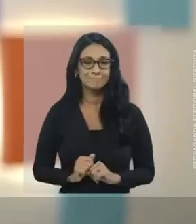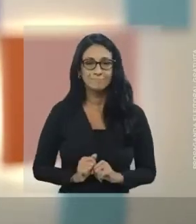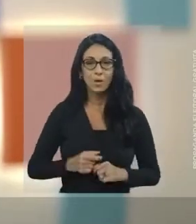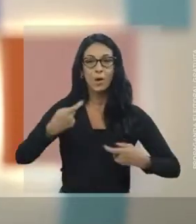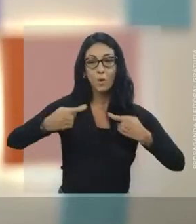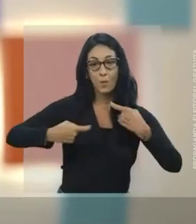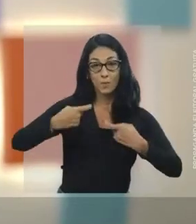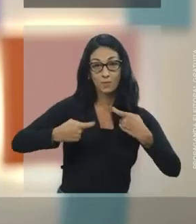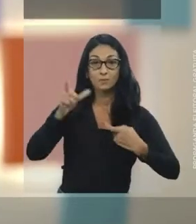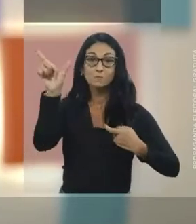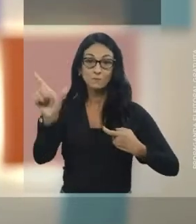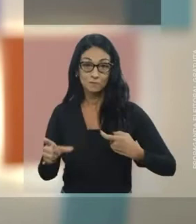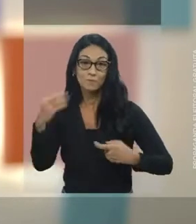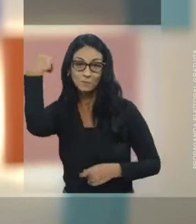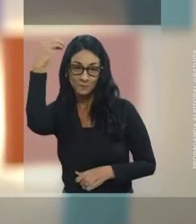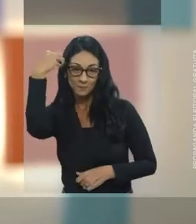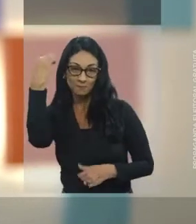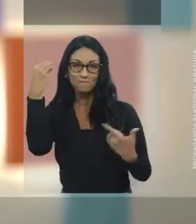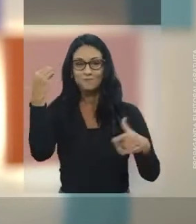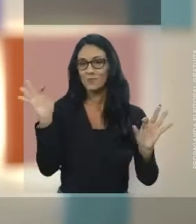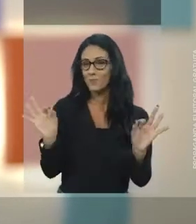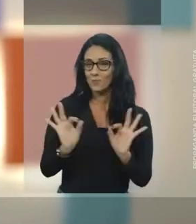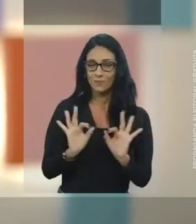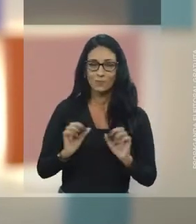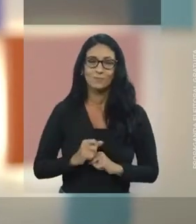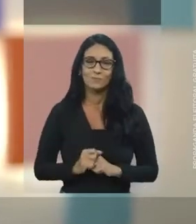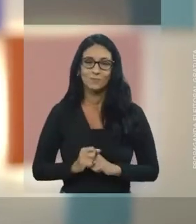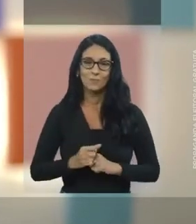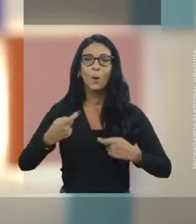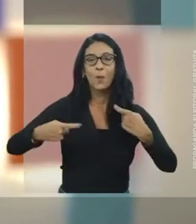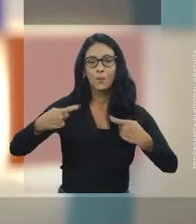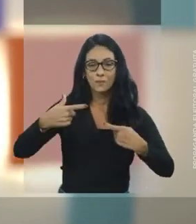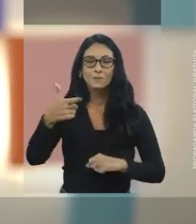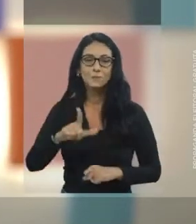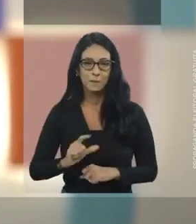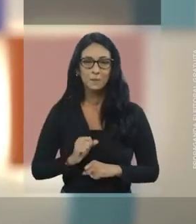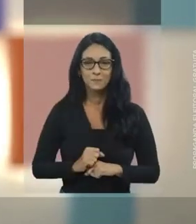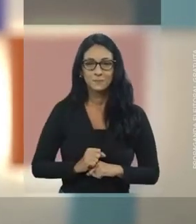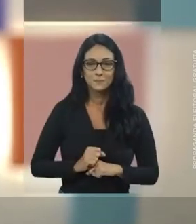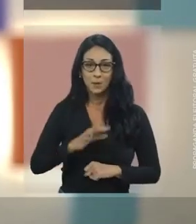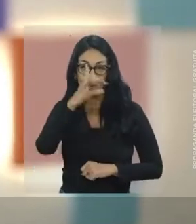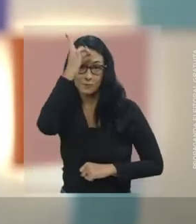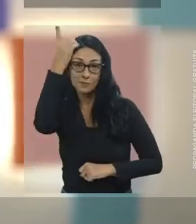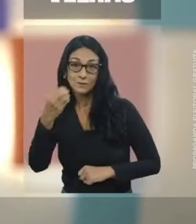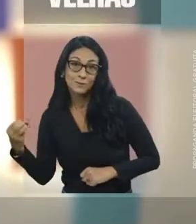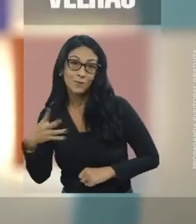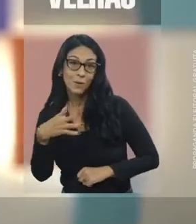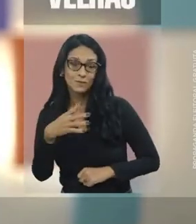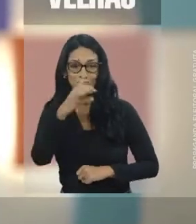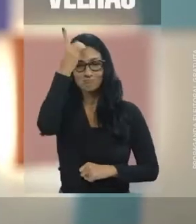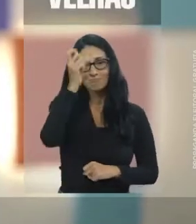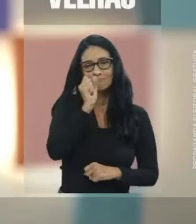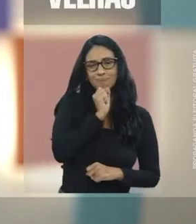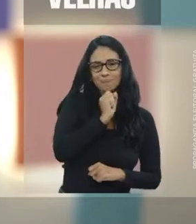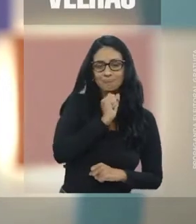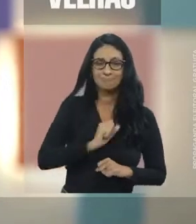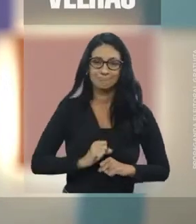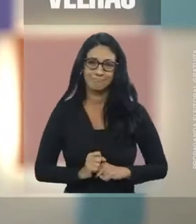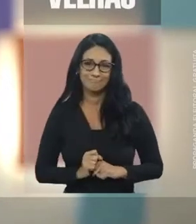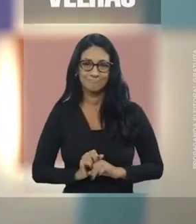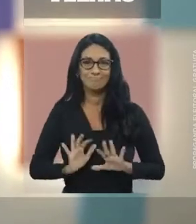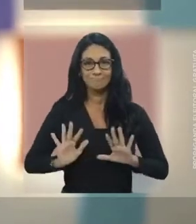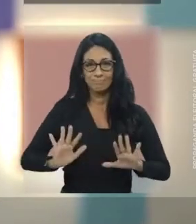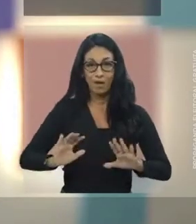sim, um confronto entre experiência e inexperiência. Mas é também um confronto entre ideias novas e ideias